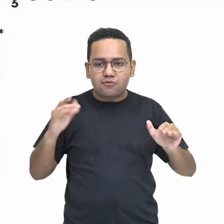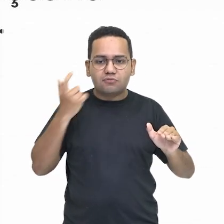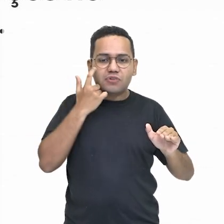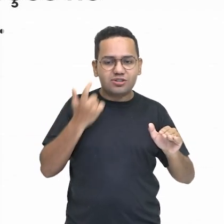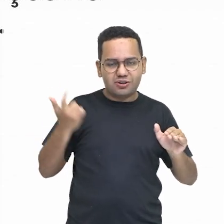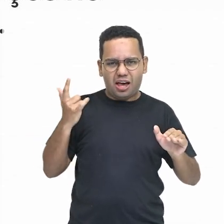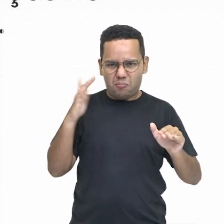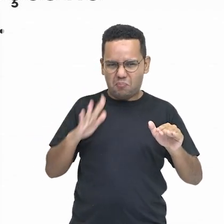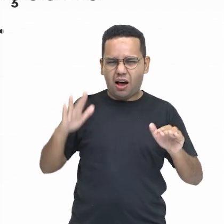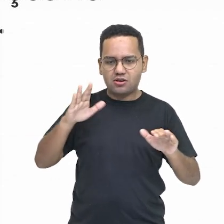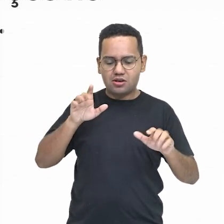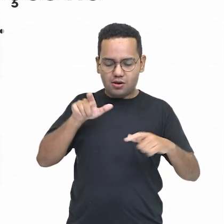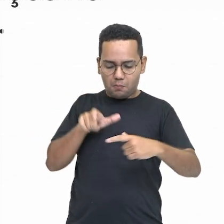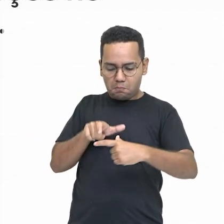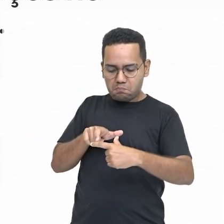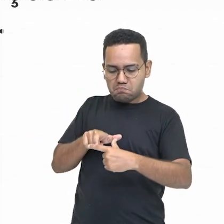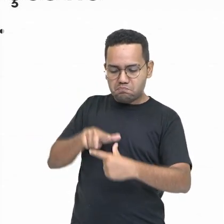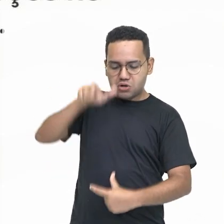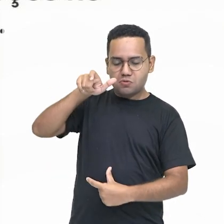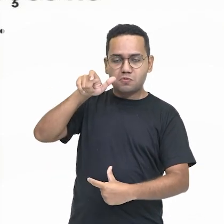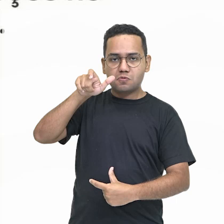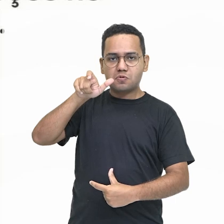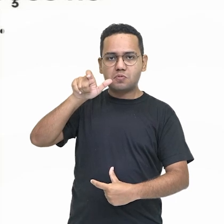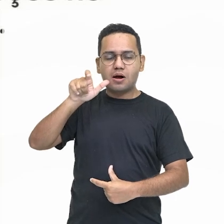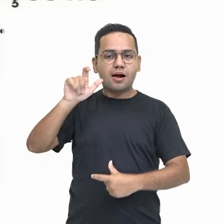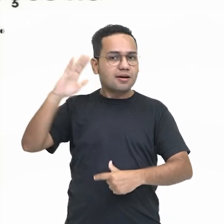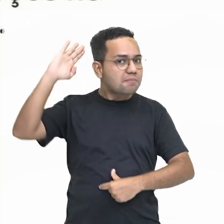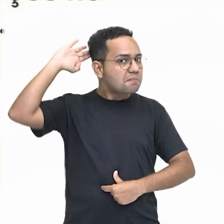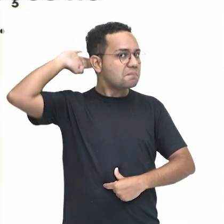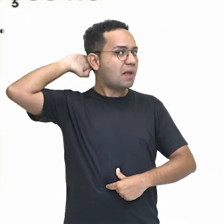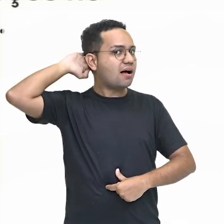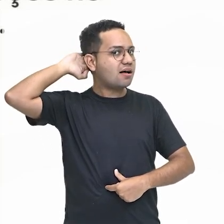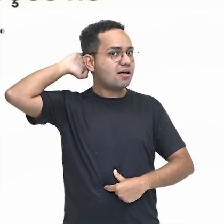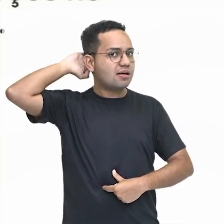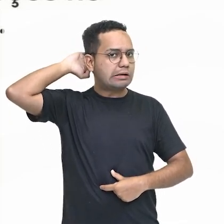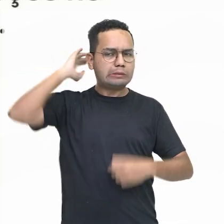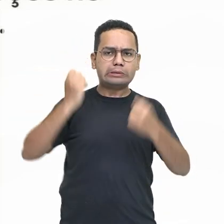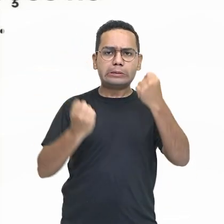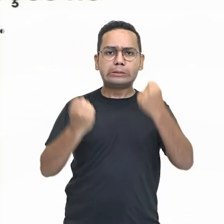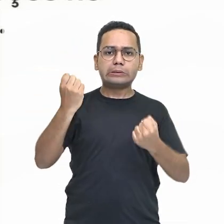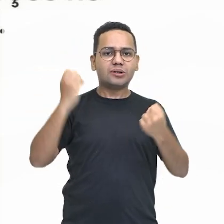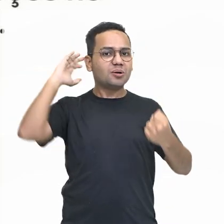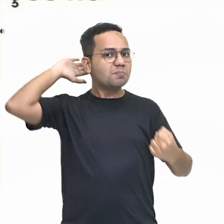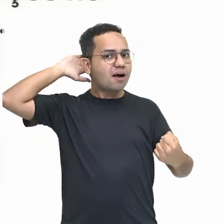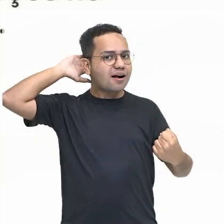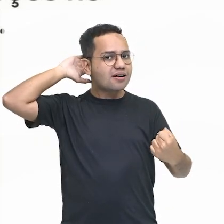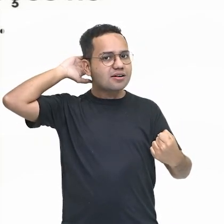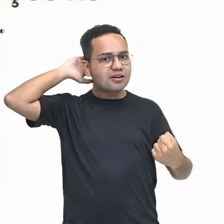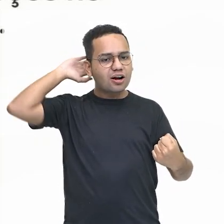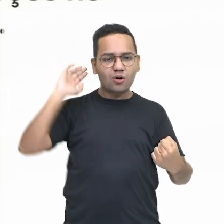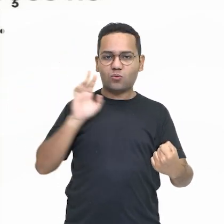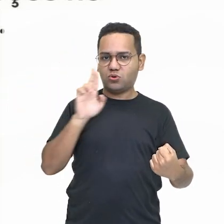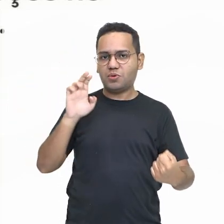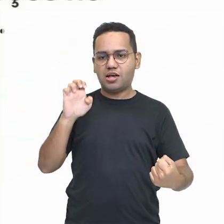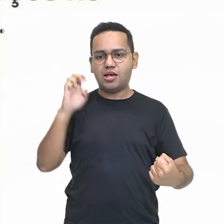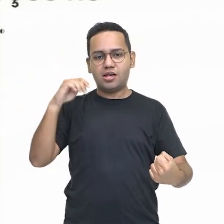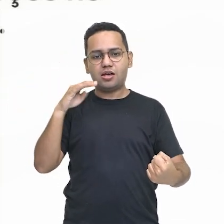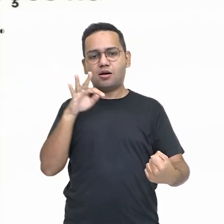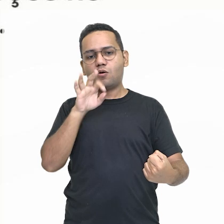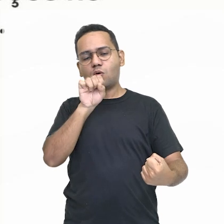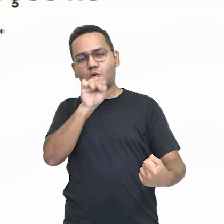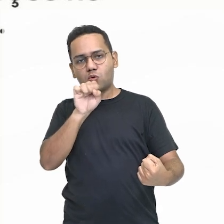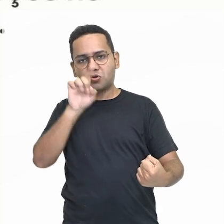aqui os encostos de cabeça, aqui, ó. Os encostos de